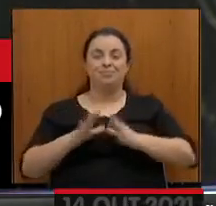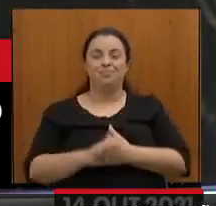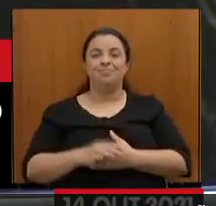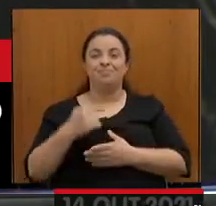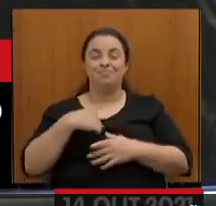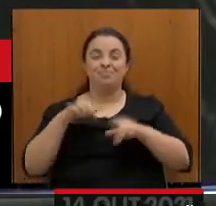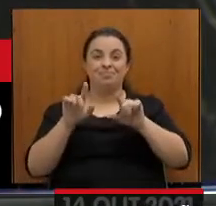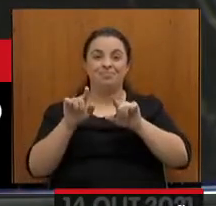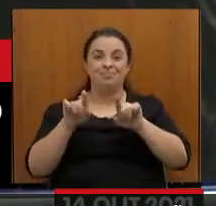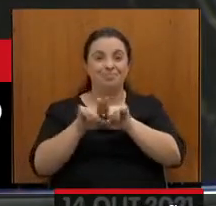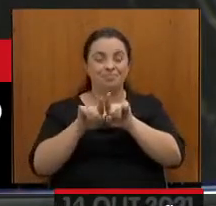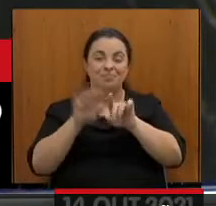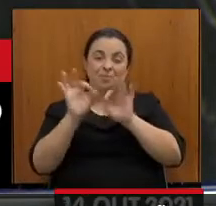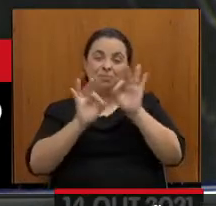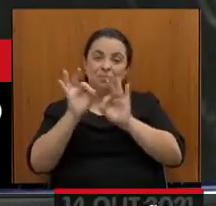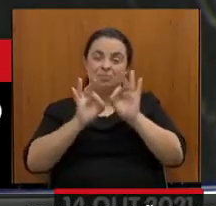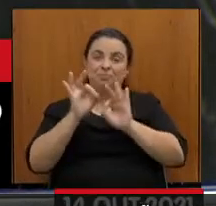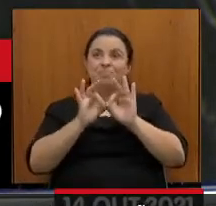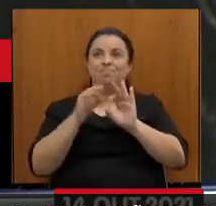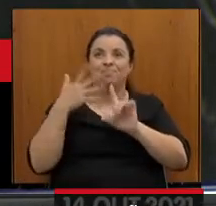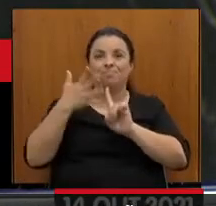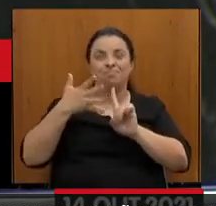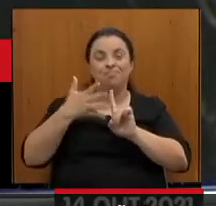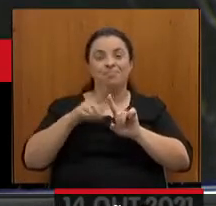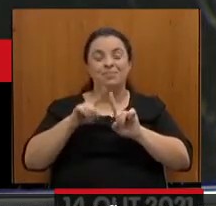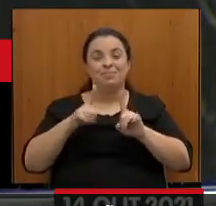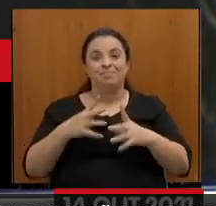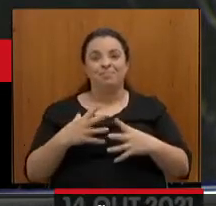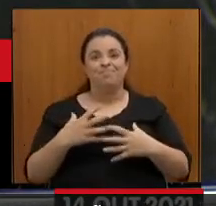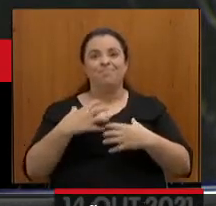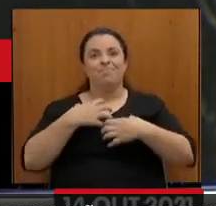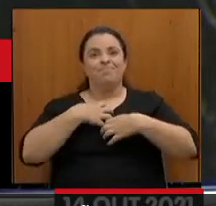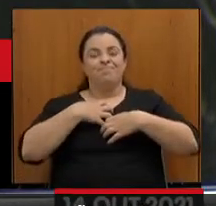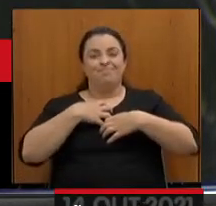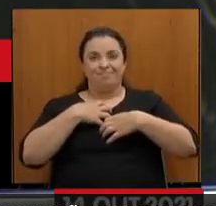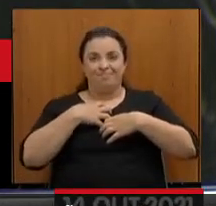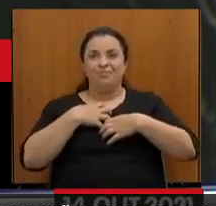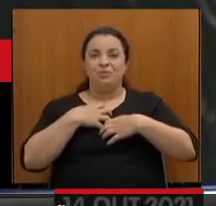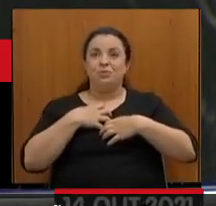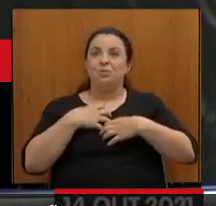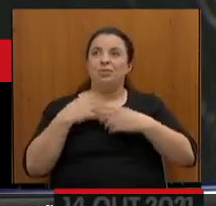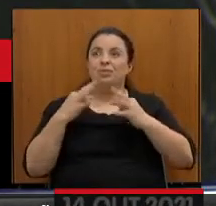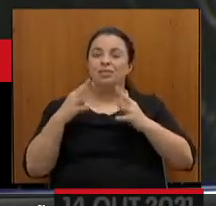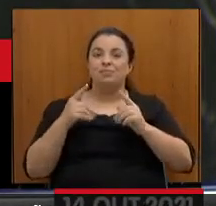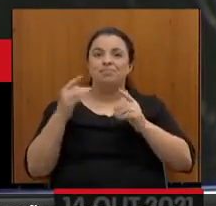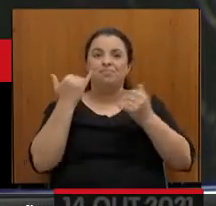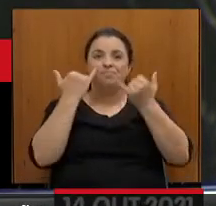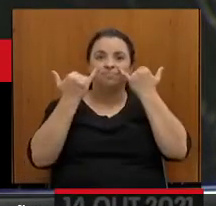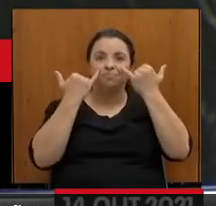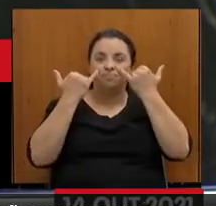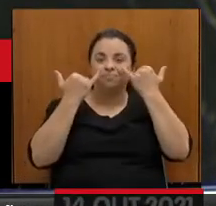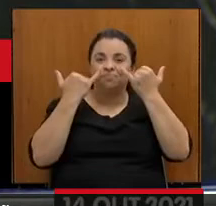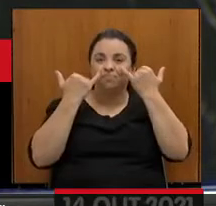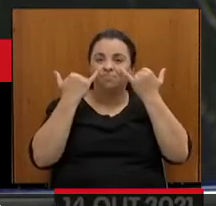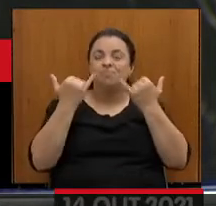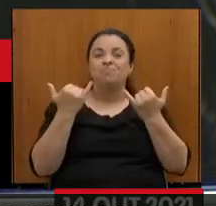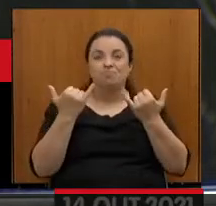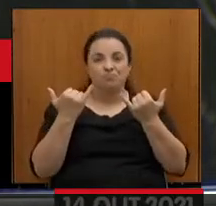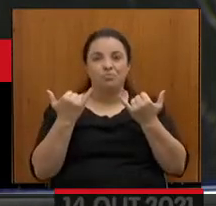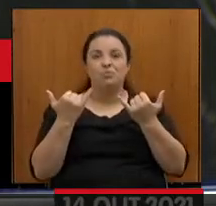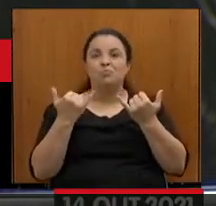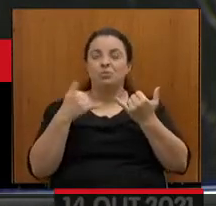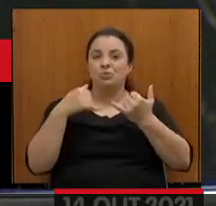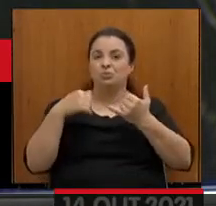né? Fiquei bastante impactada com tantos dados trazidos aqui pelos profissionais,